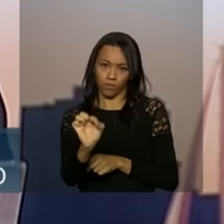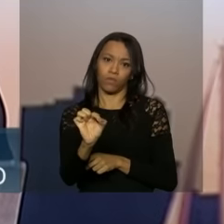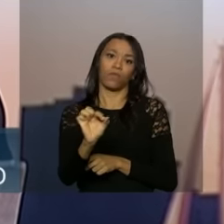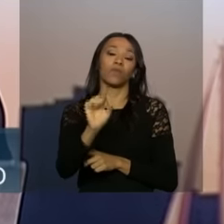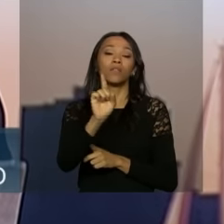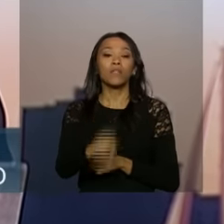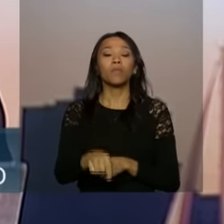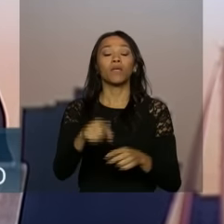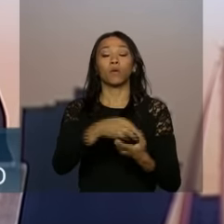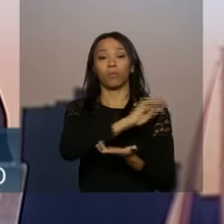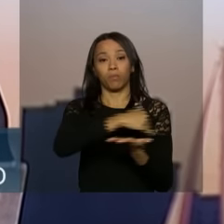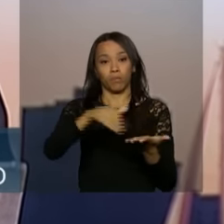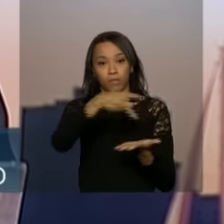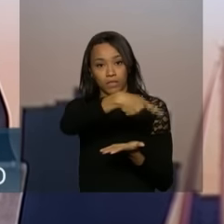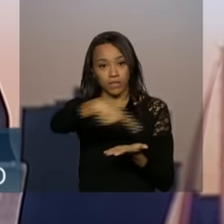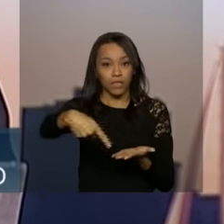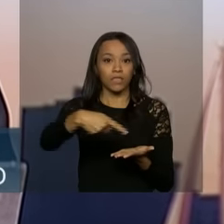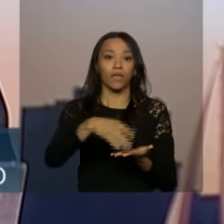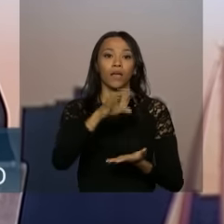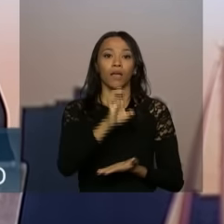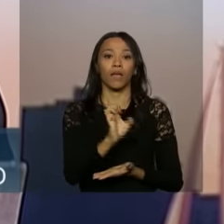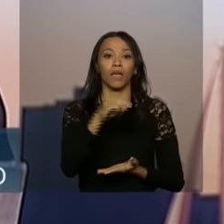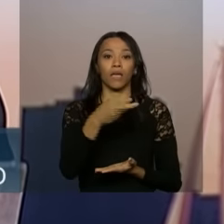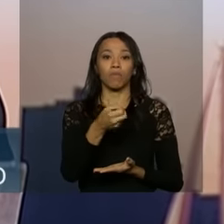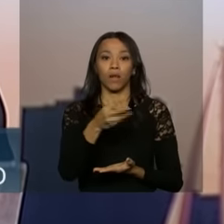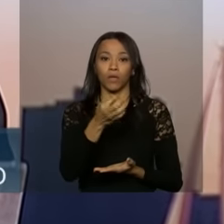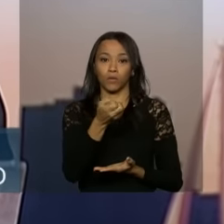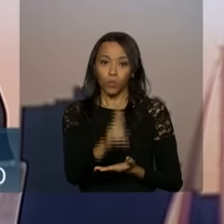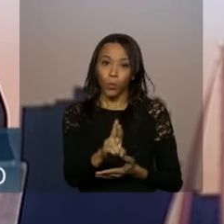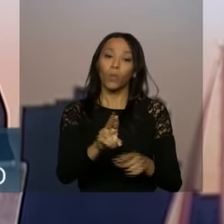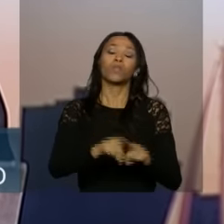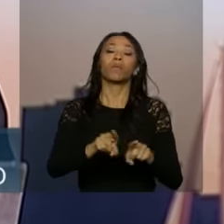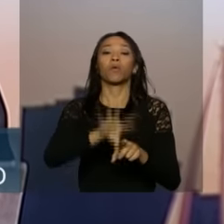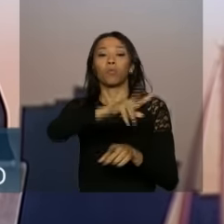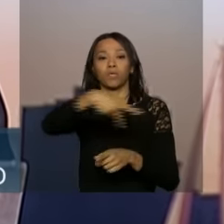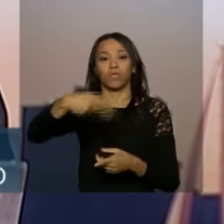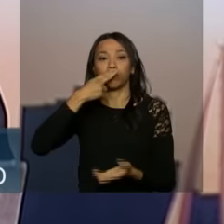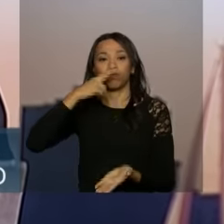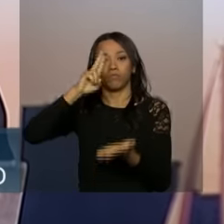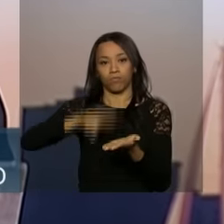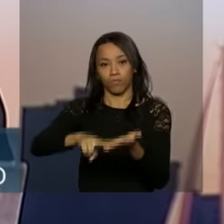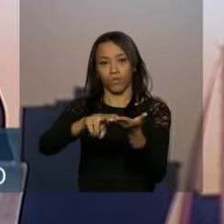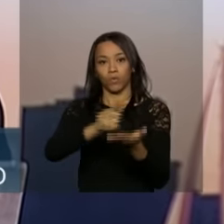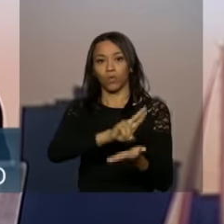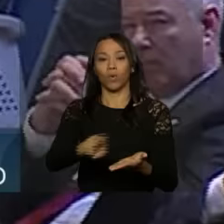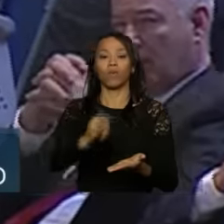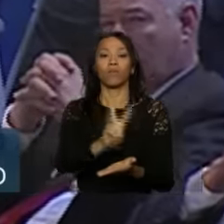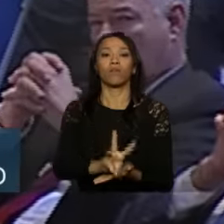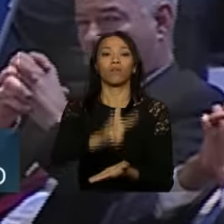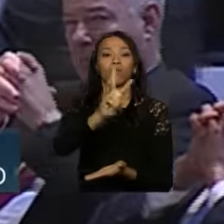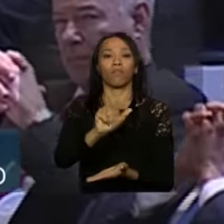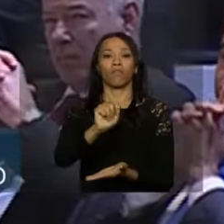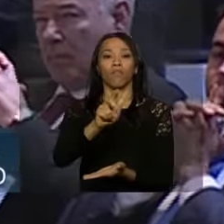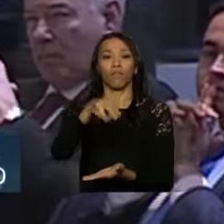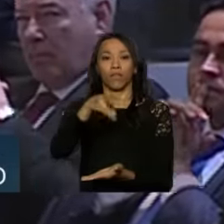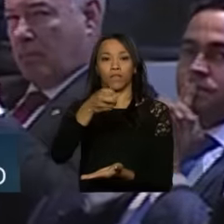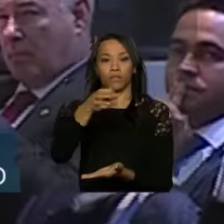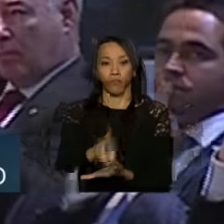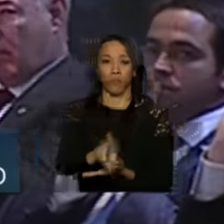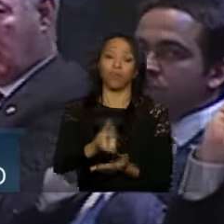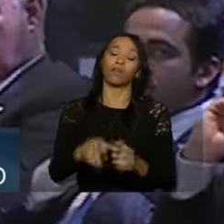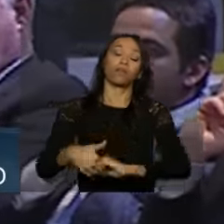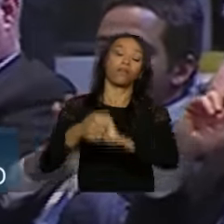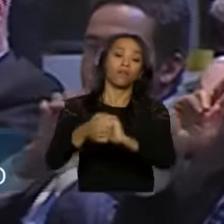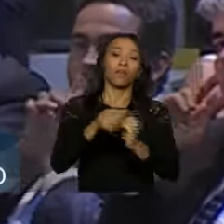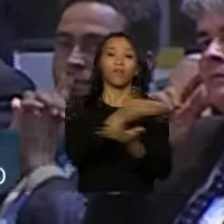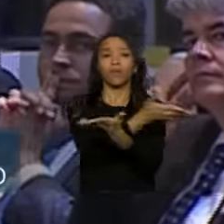da Embratur, Vinícius Lumertz, o presidente dos Correios, Wagner Pinheiro. Cumprimentar todas as senhoras e os